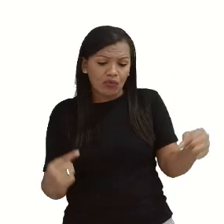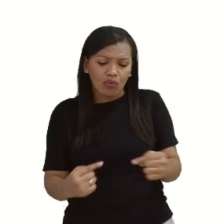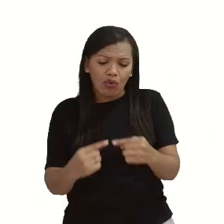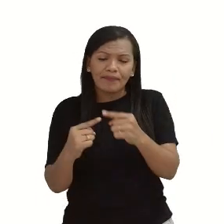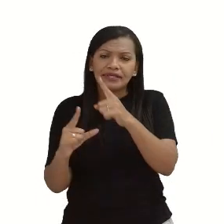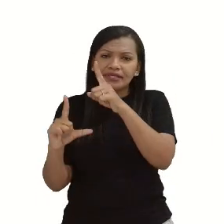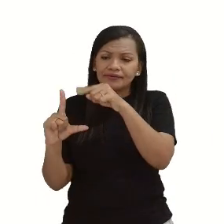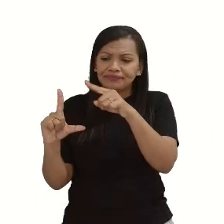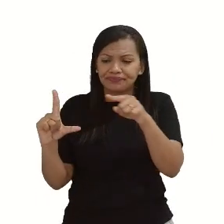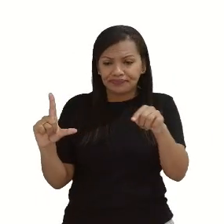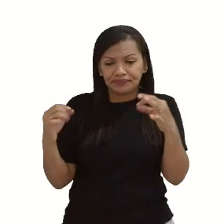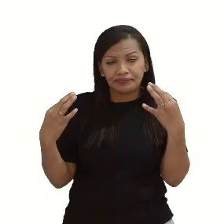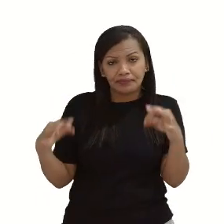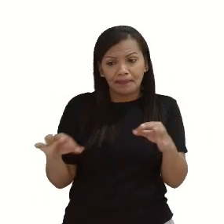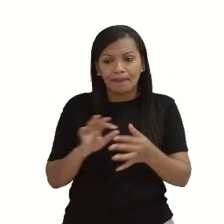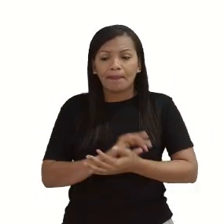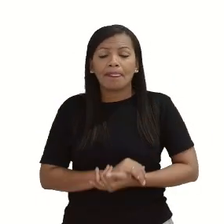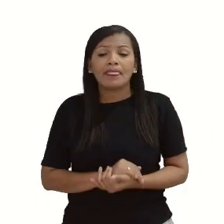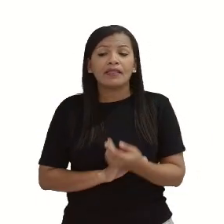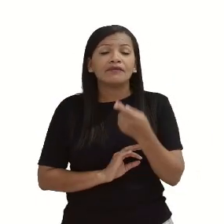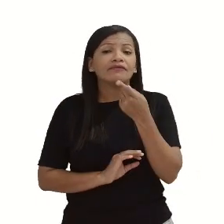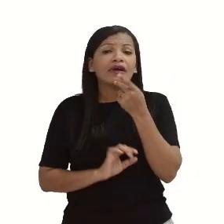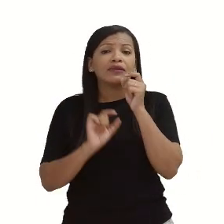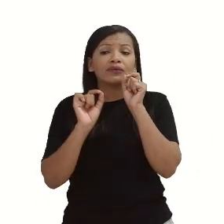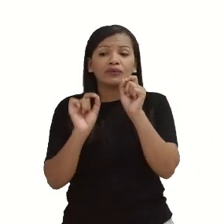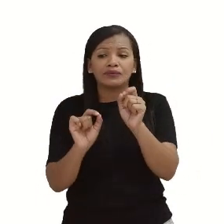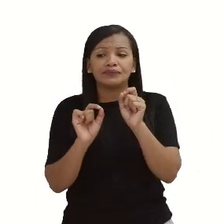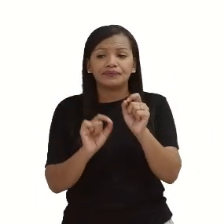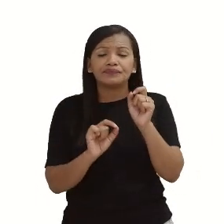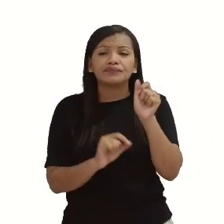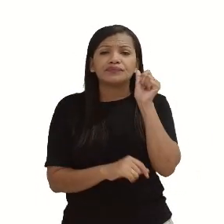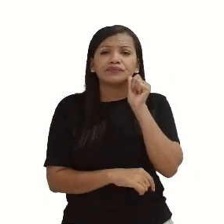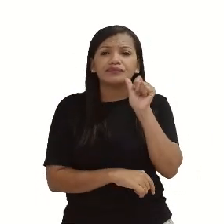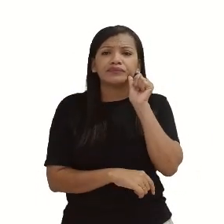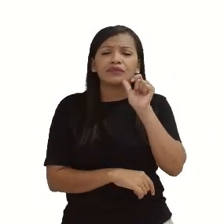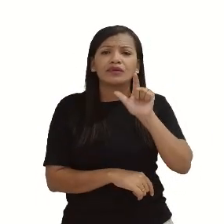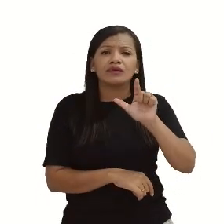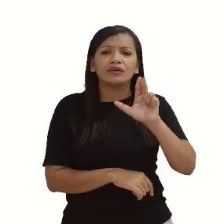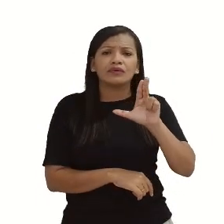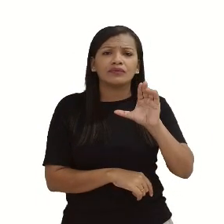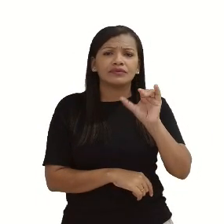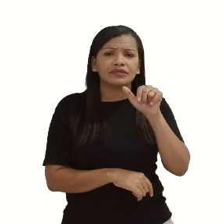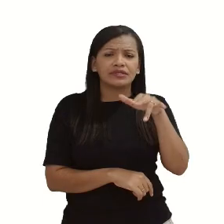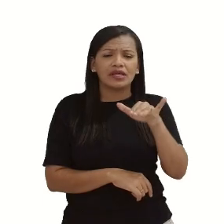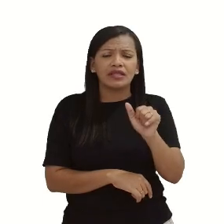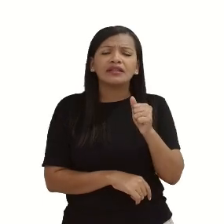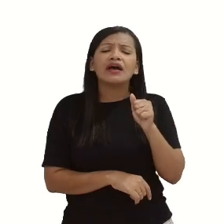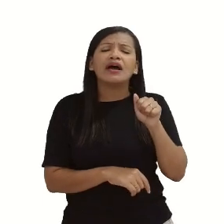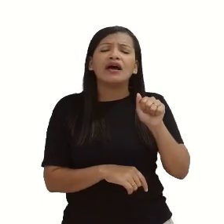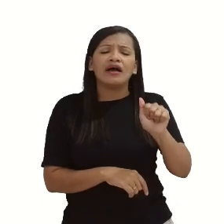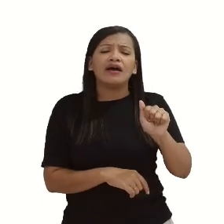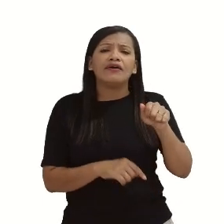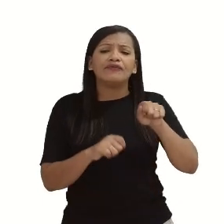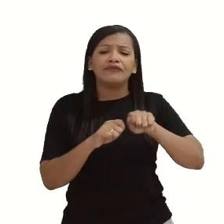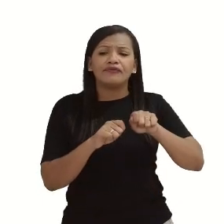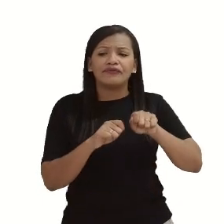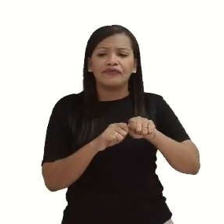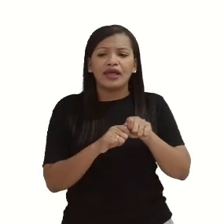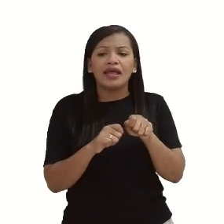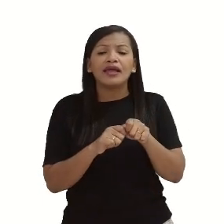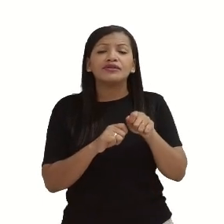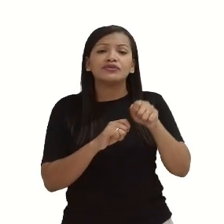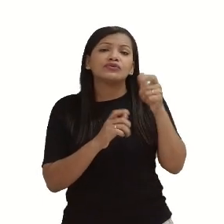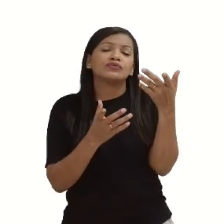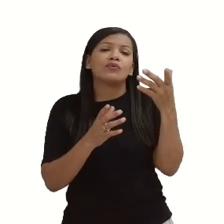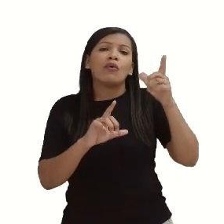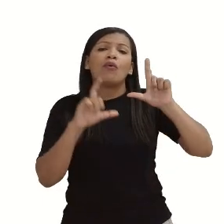com um daqueles gráficos ali, ó. Então, ele diz o seguinte, Luciana fez um quadro das bebidas mais vendidas na cantina de sua escola em uma determinada